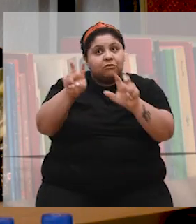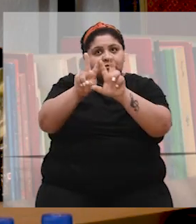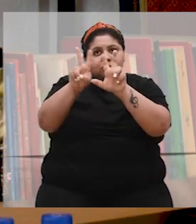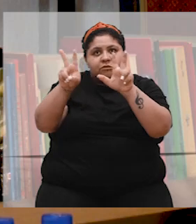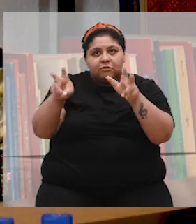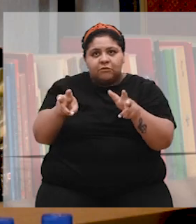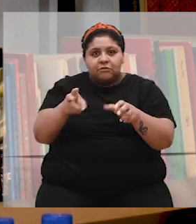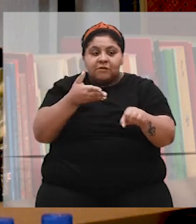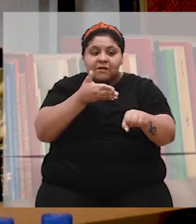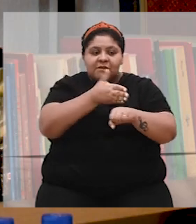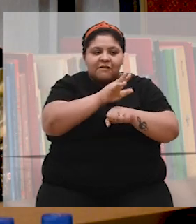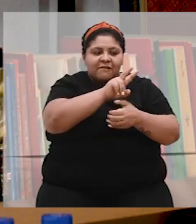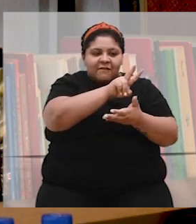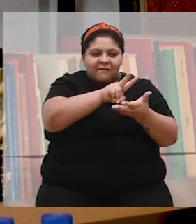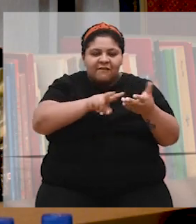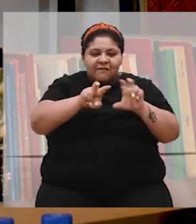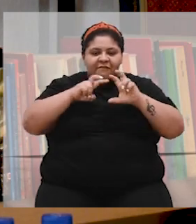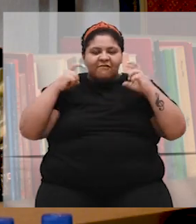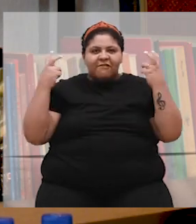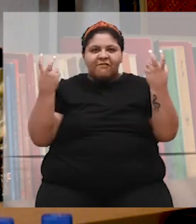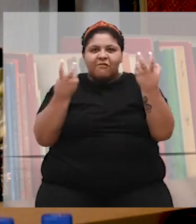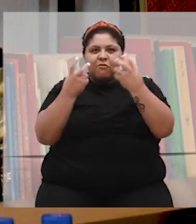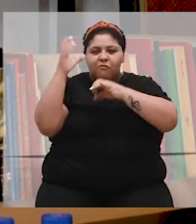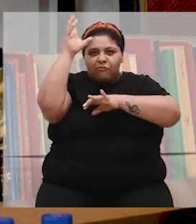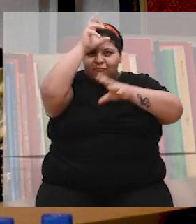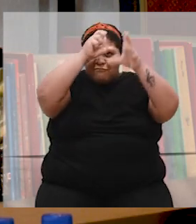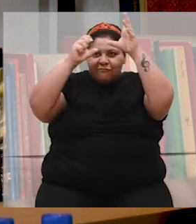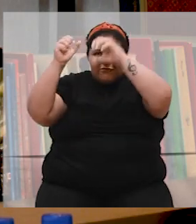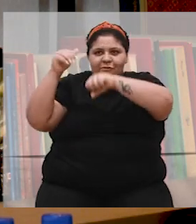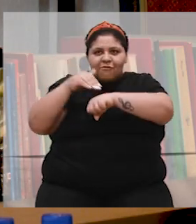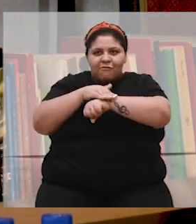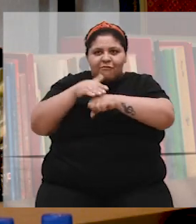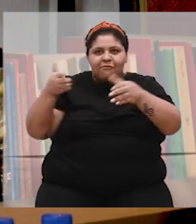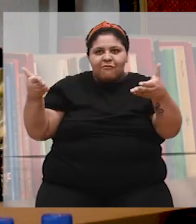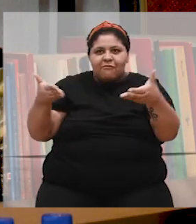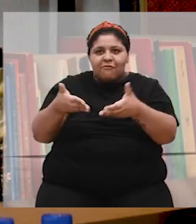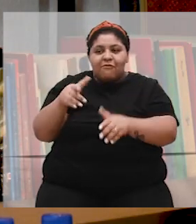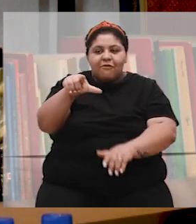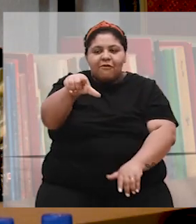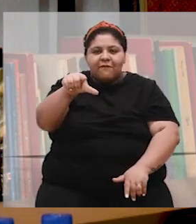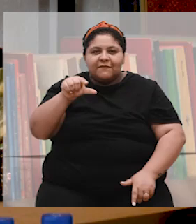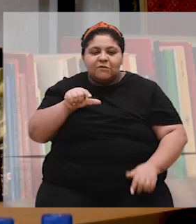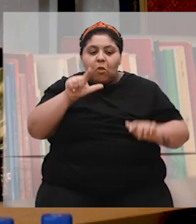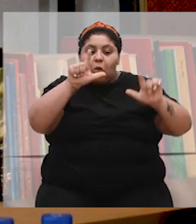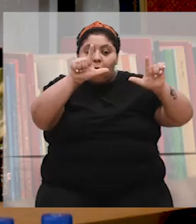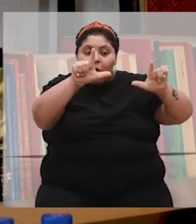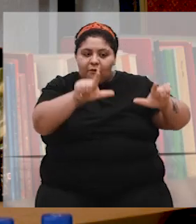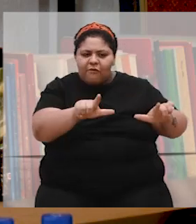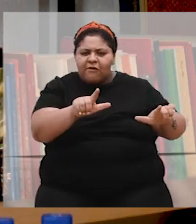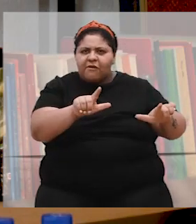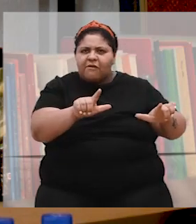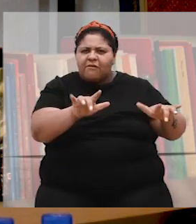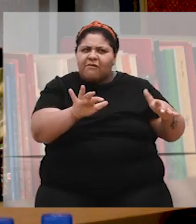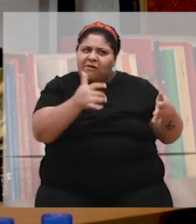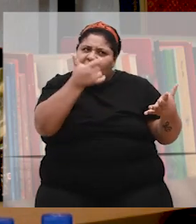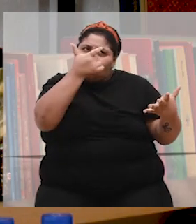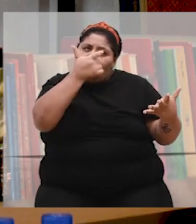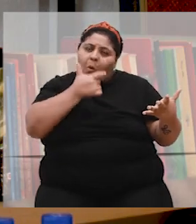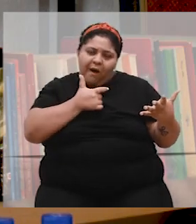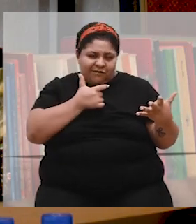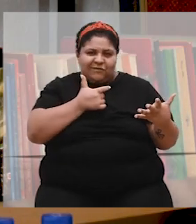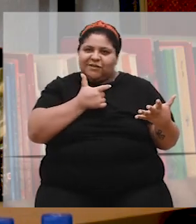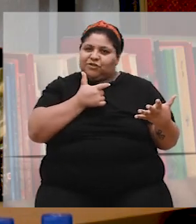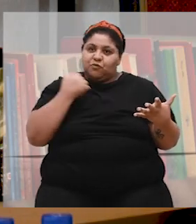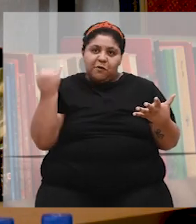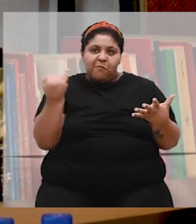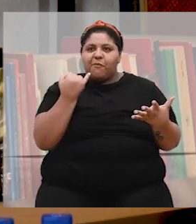assunto, acesso à leitura, que a Roda de Saberes conversa hoje. E escolhemos um espaço que eu considero